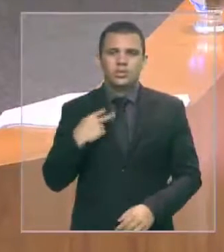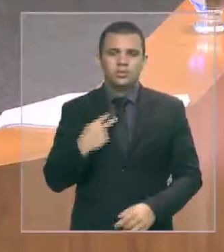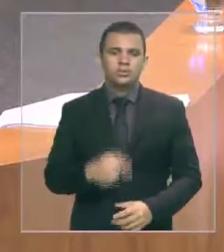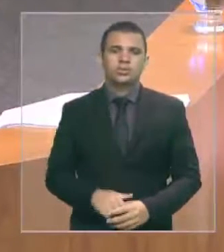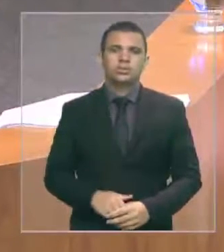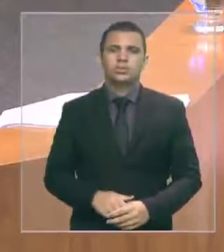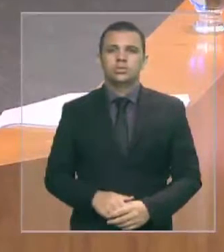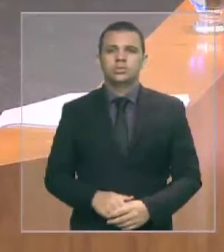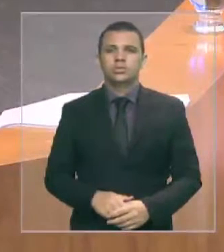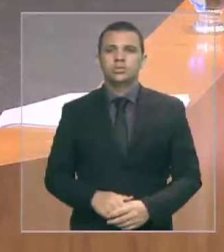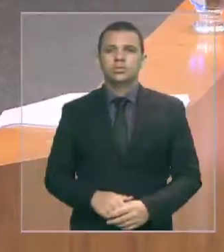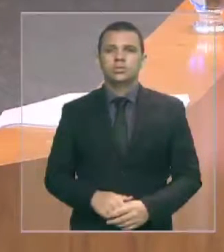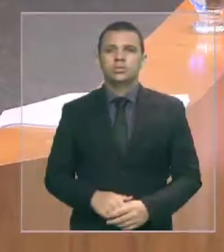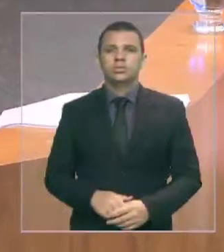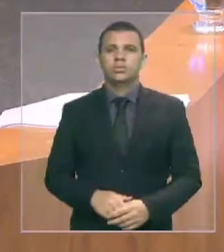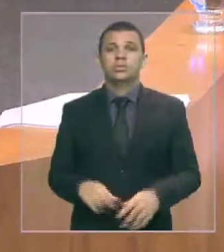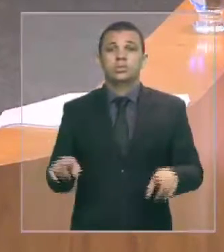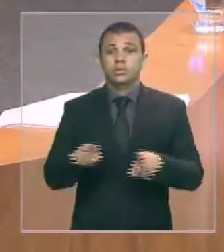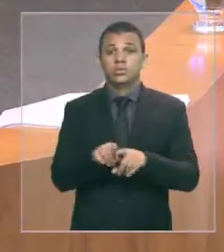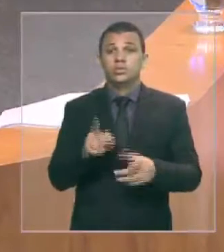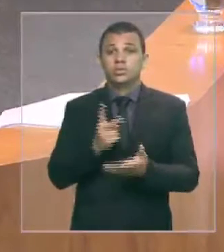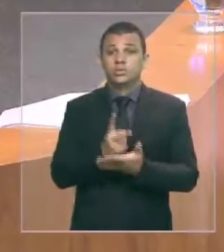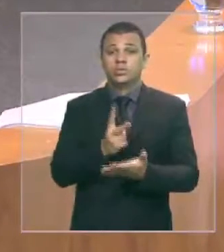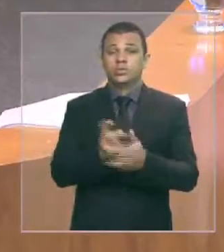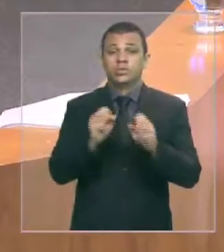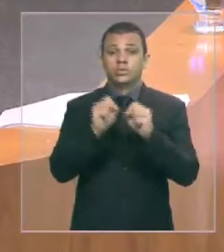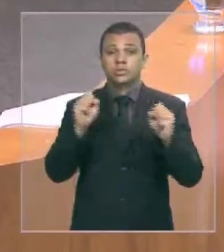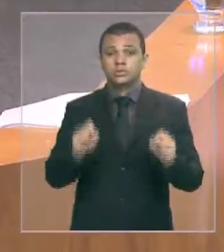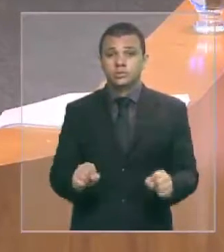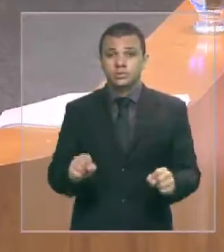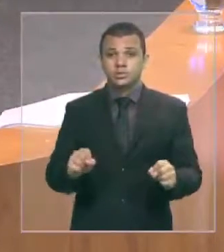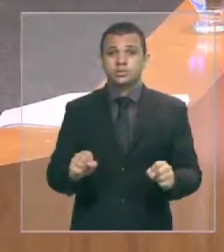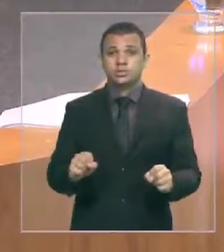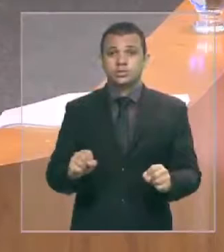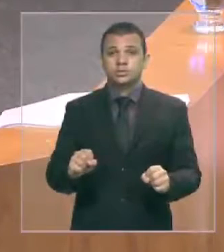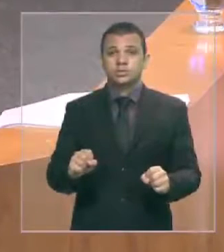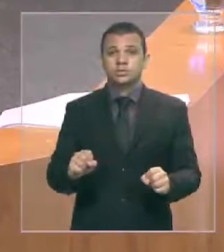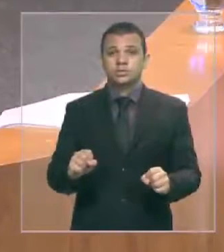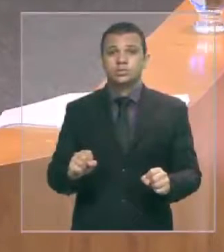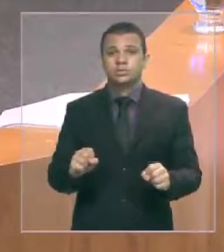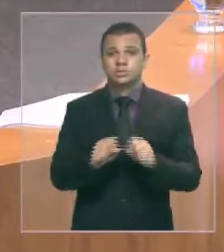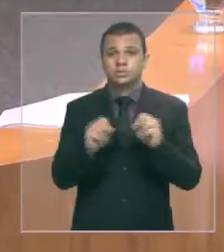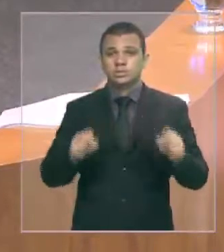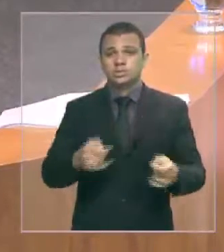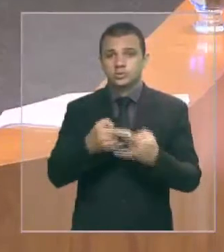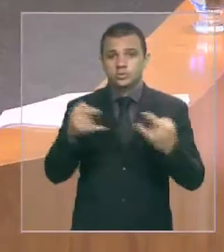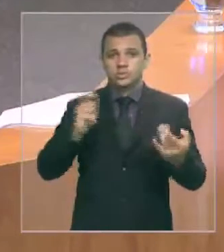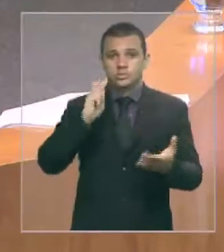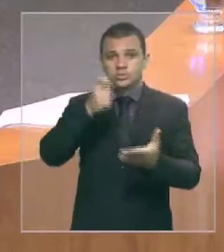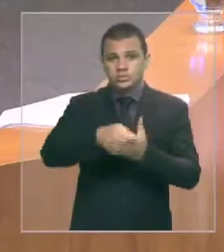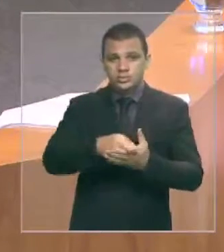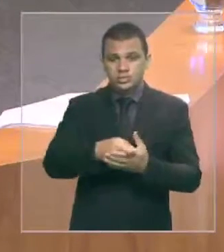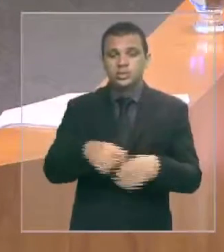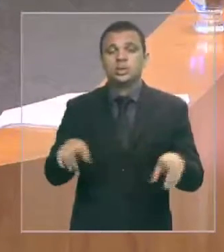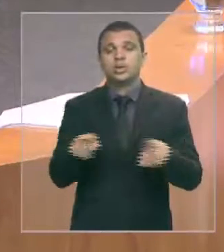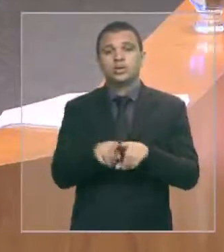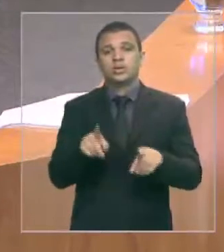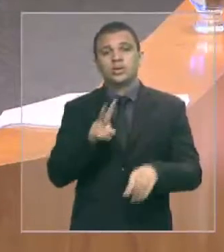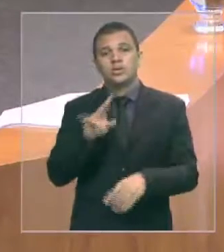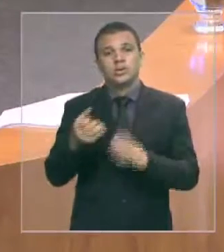do sistema de bilhetagem, SBA, fase 1. Implantação do sistema de